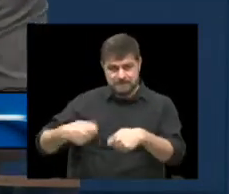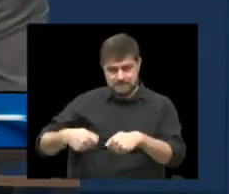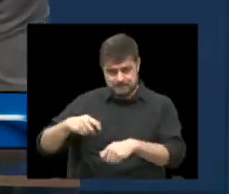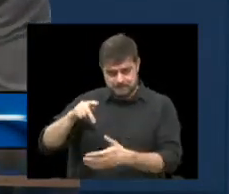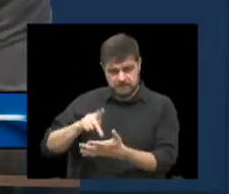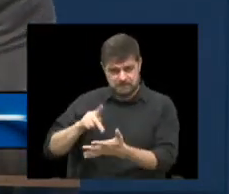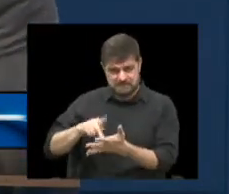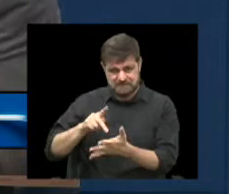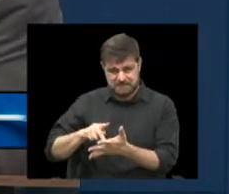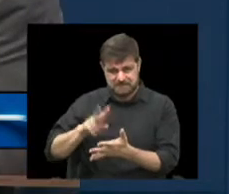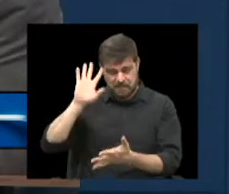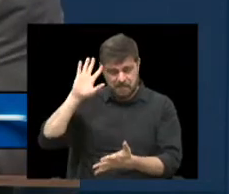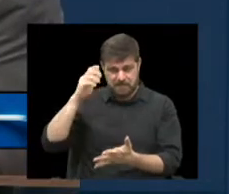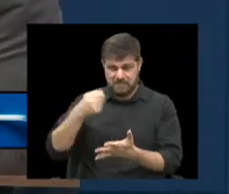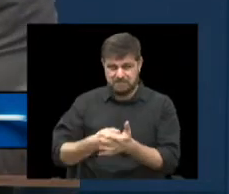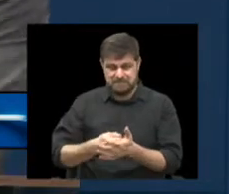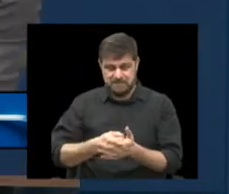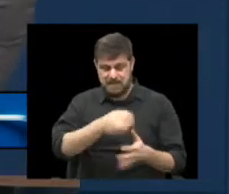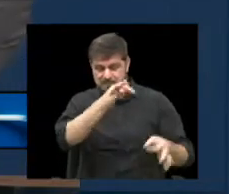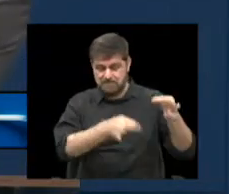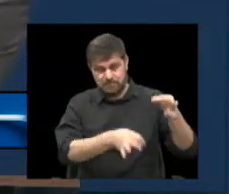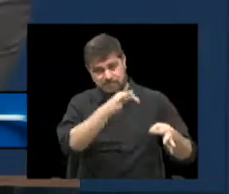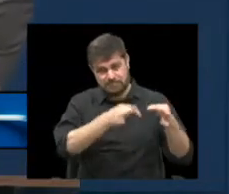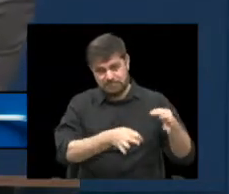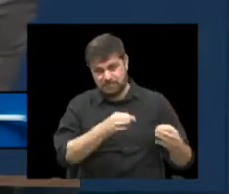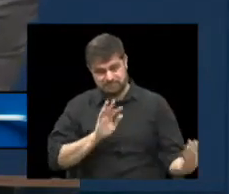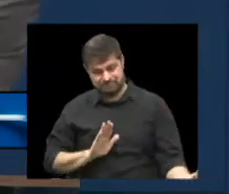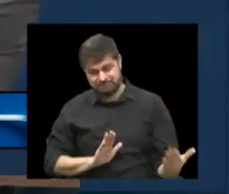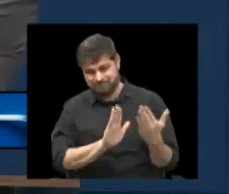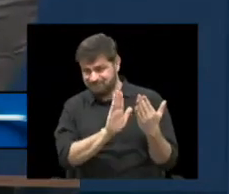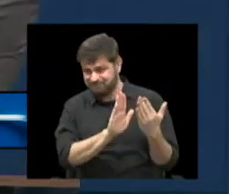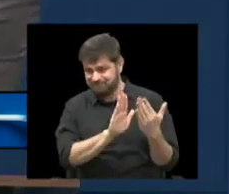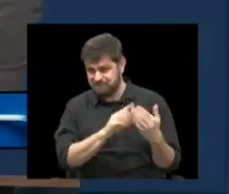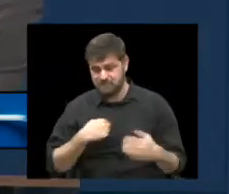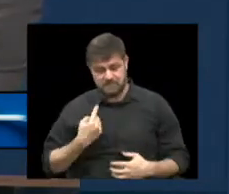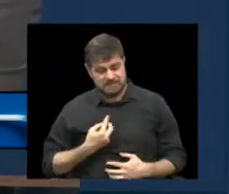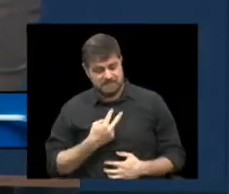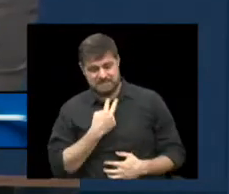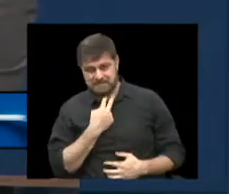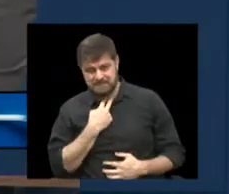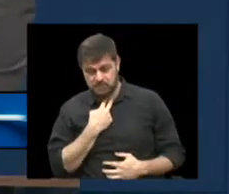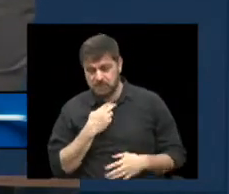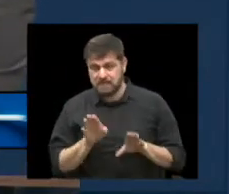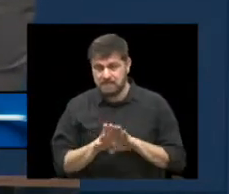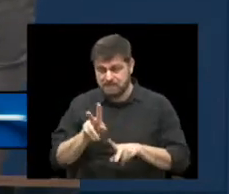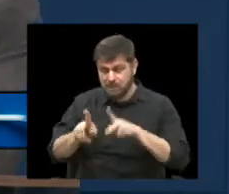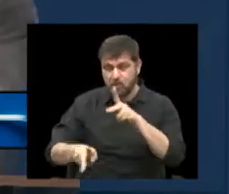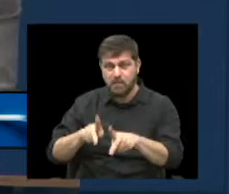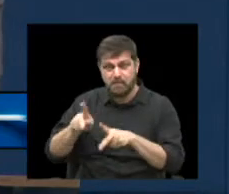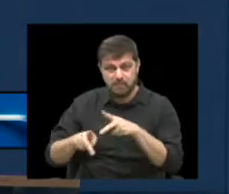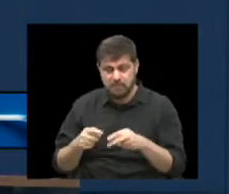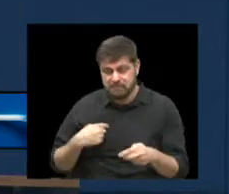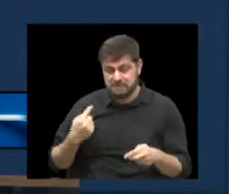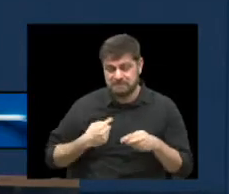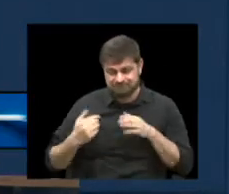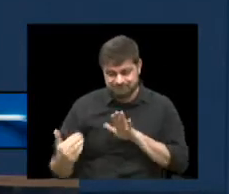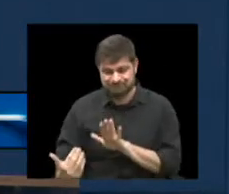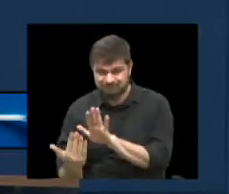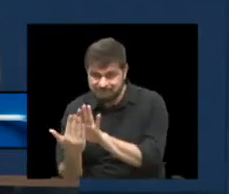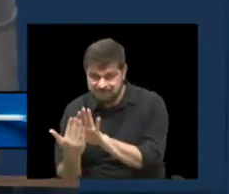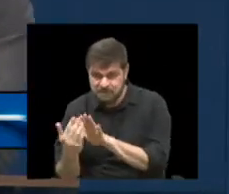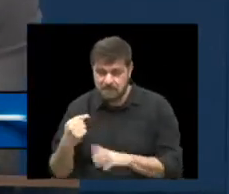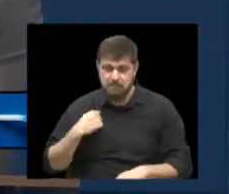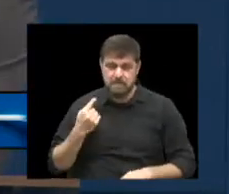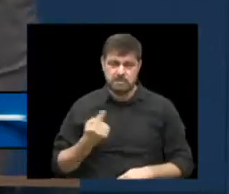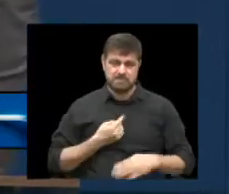tome uma decisão contra o Ministério Público, que não tome uma decisão contra a opinião pública, mas que a gente também nessa